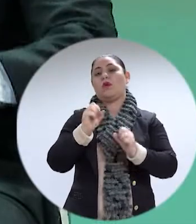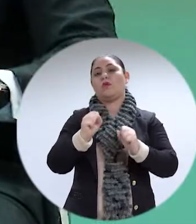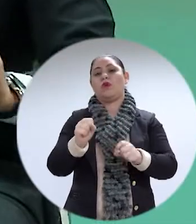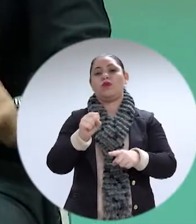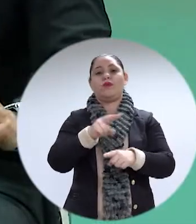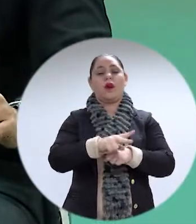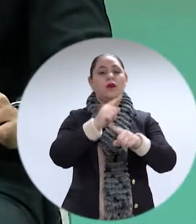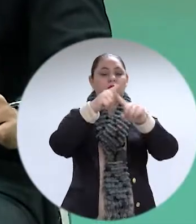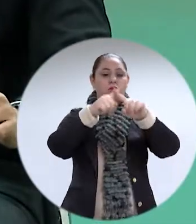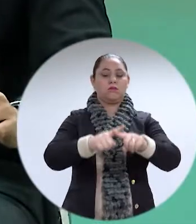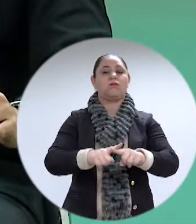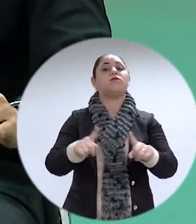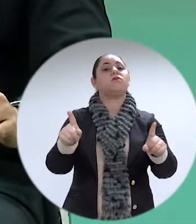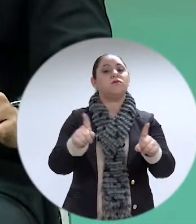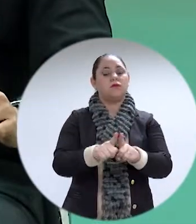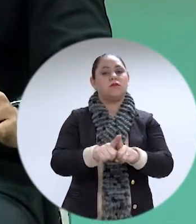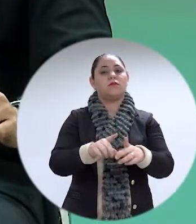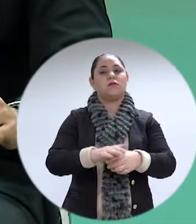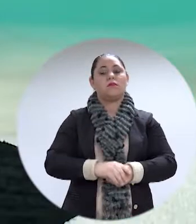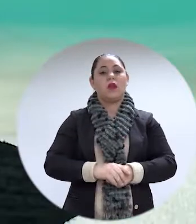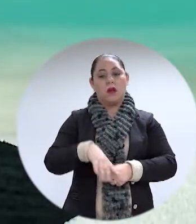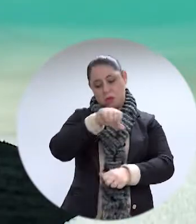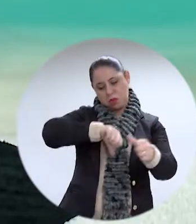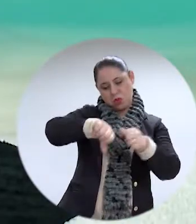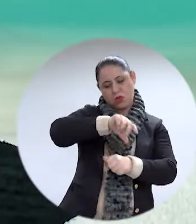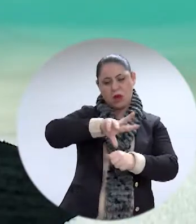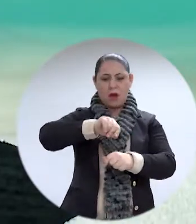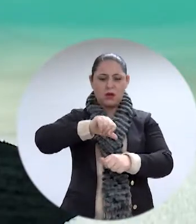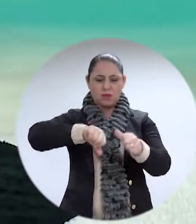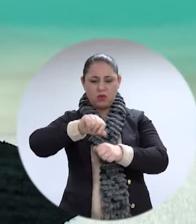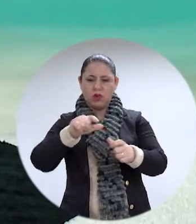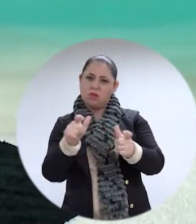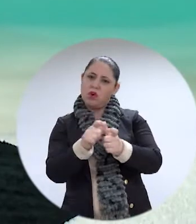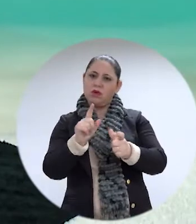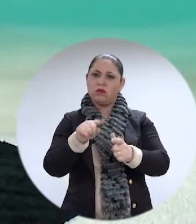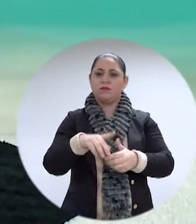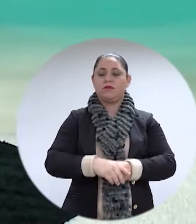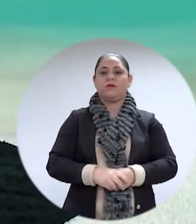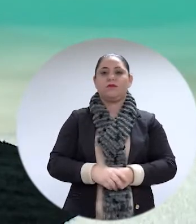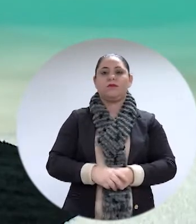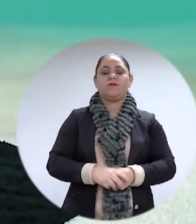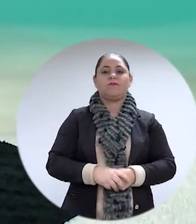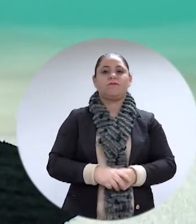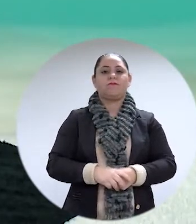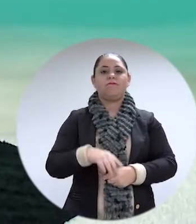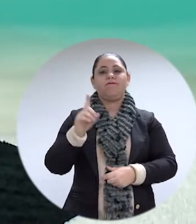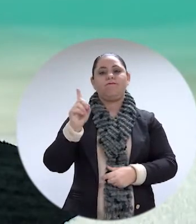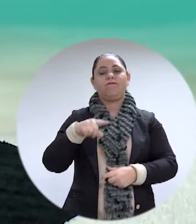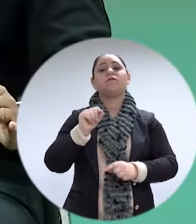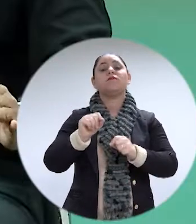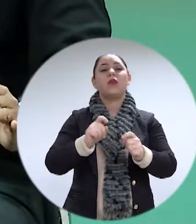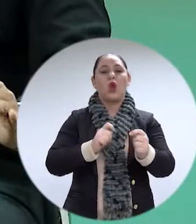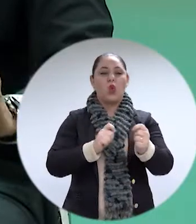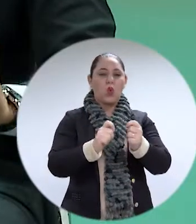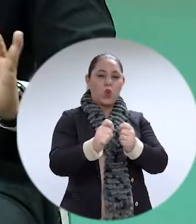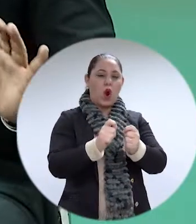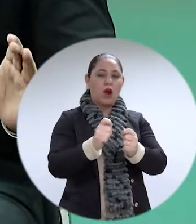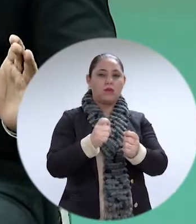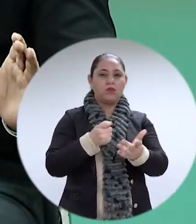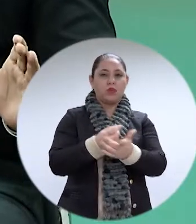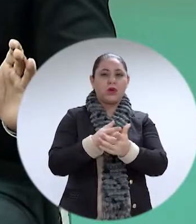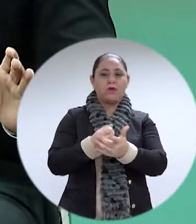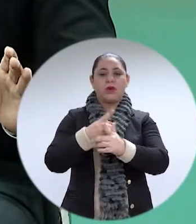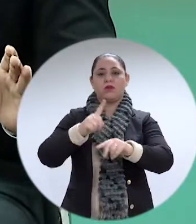também só podem ser contratados por concurso público. Quer dizer, muda, mas não muda tanto. Muda, mas não muda tanto. A questão é mais de controle